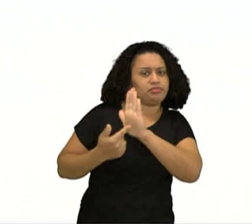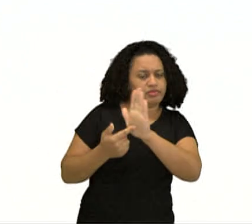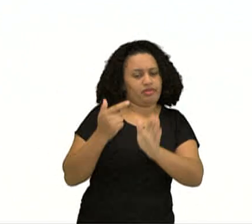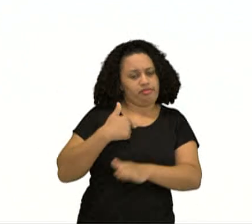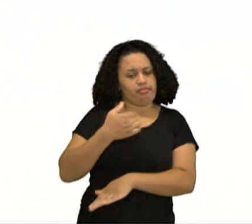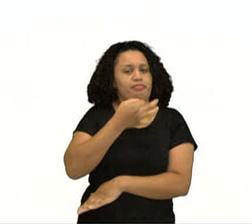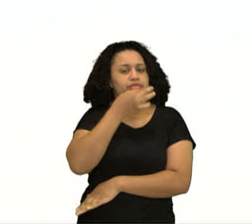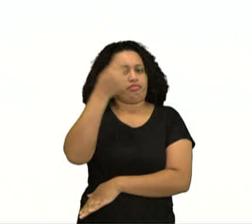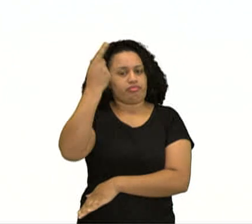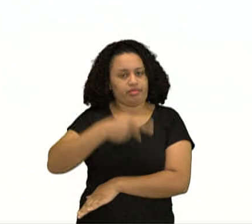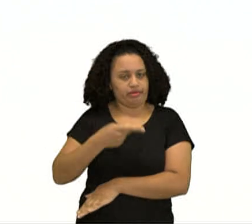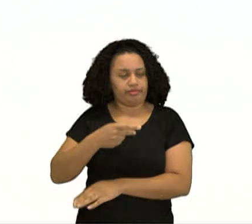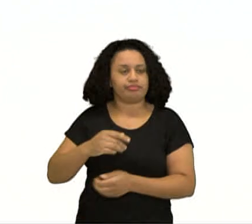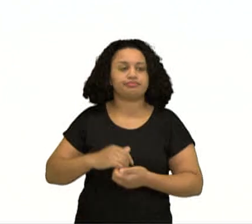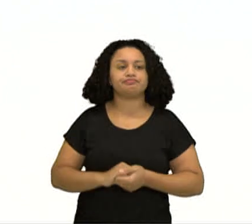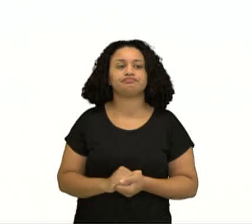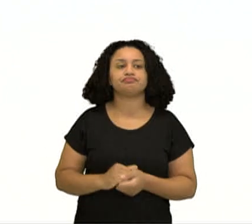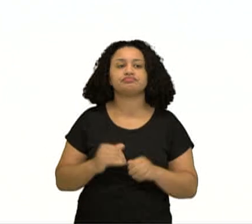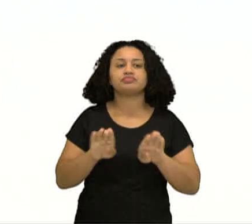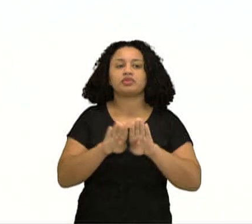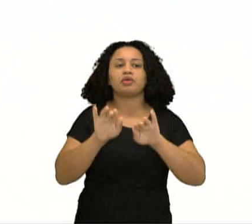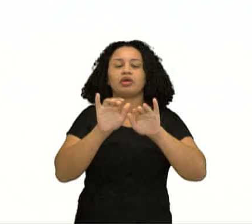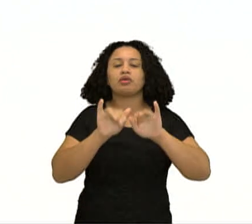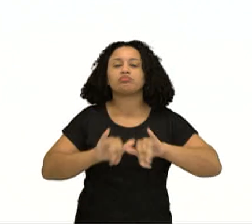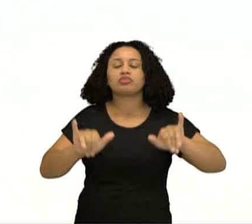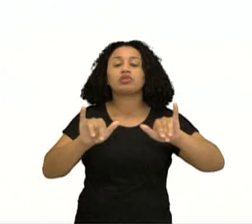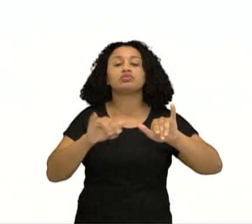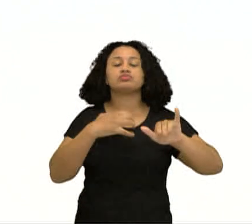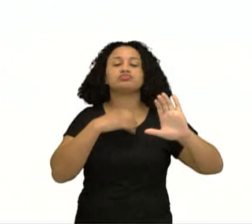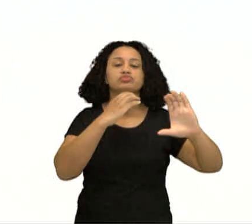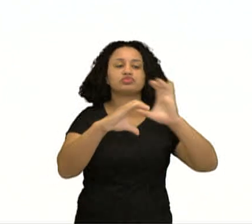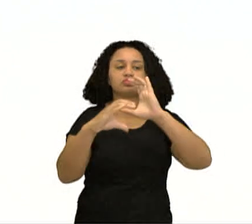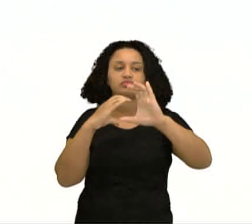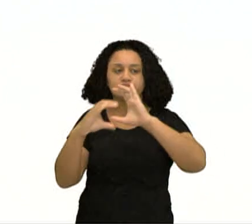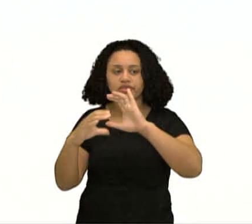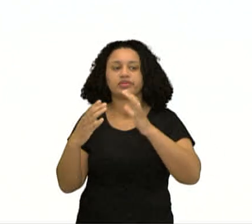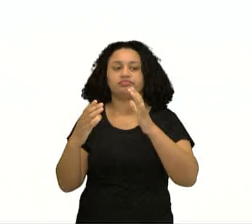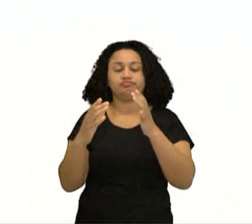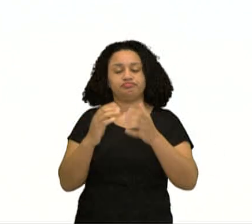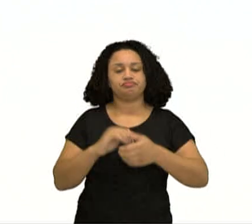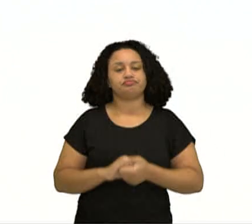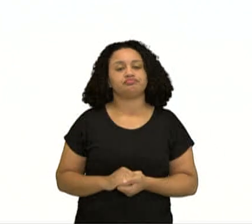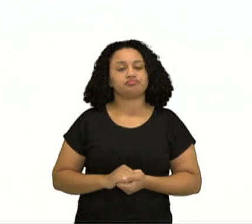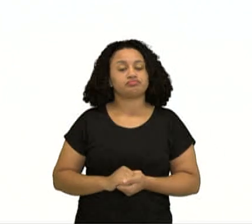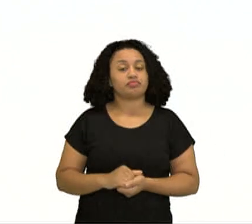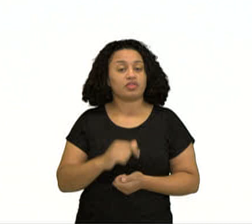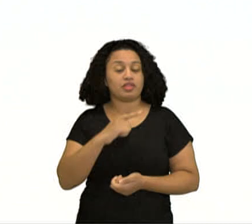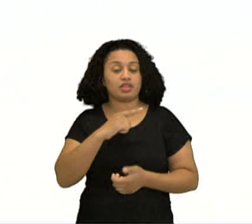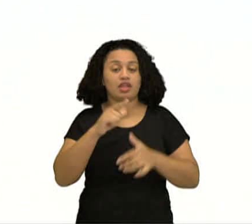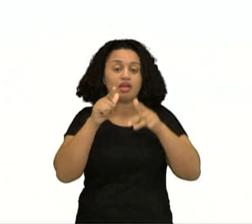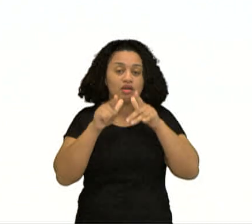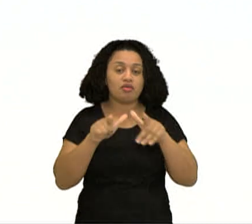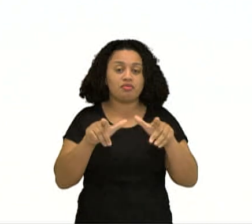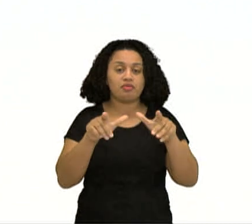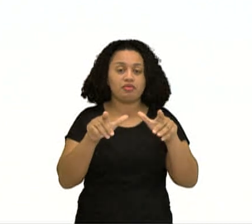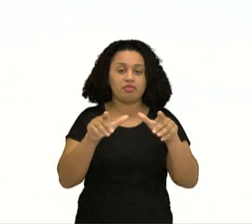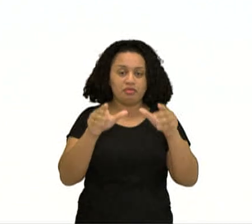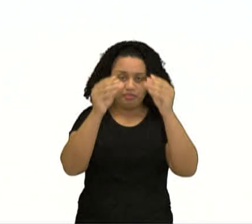produções vinculadas nos meios de comunicação, possuem uma linguagem